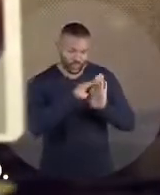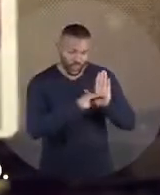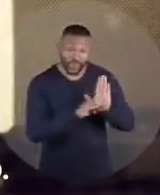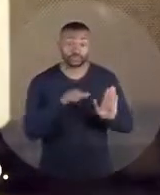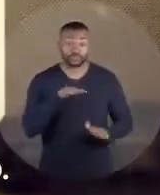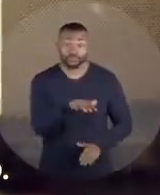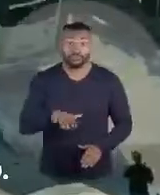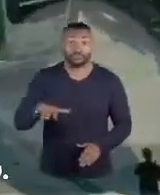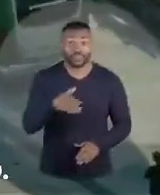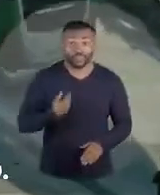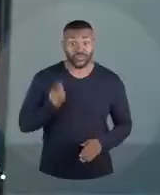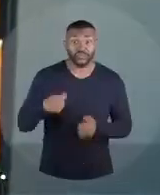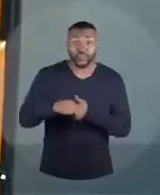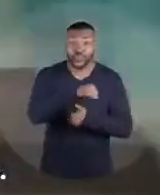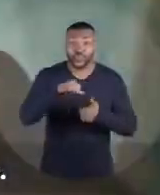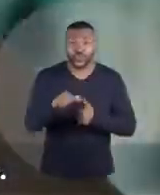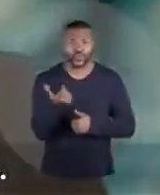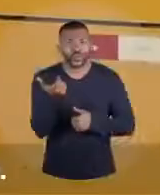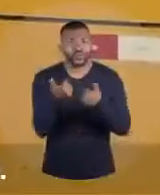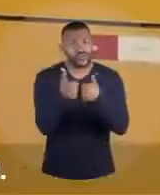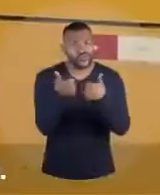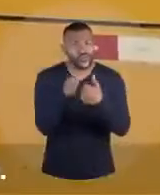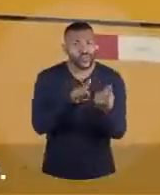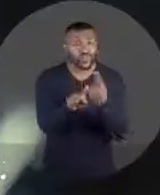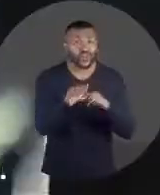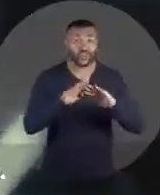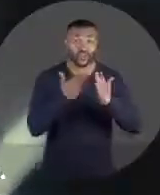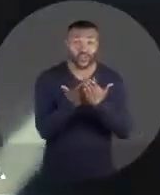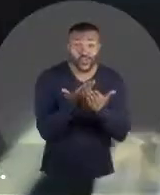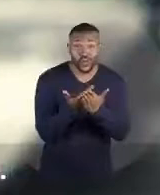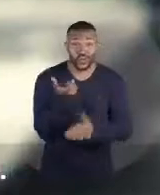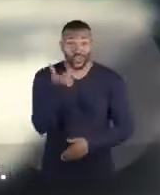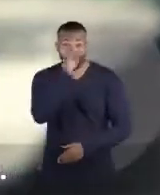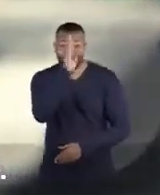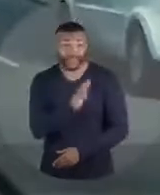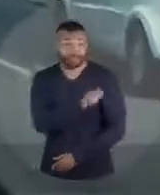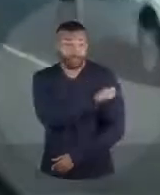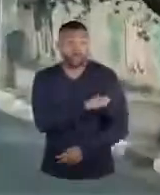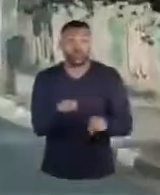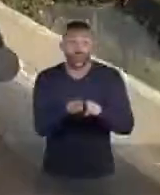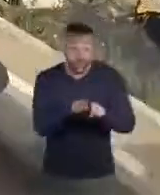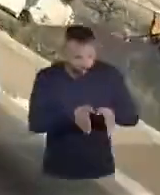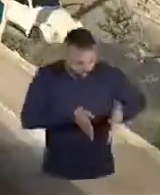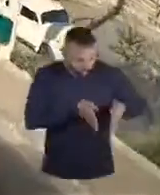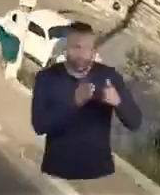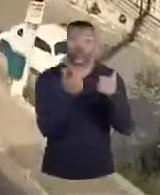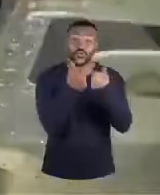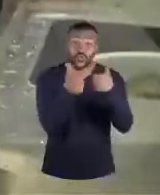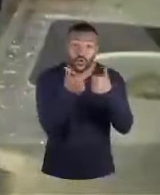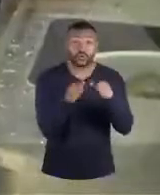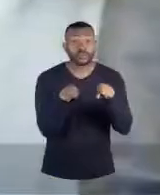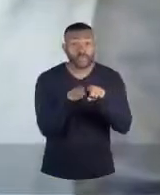que mudaram a vida do paulistano. Bilhete único, o vai e volta, passe livre do estudante, fez os corredores de